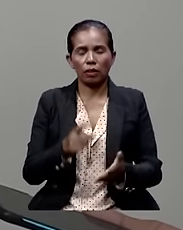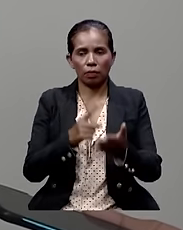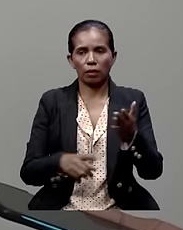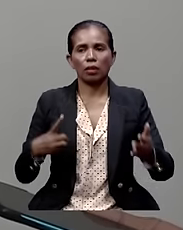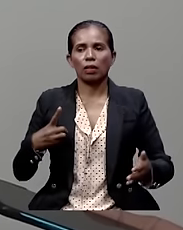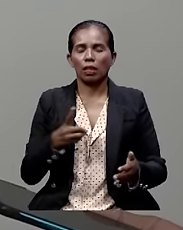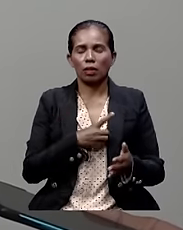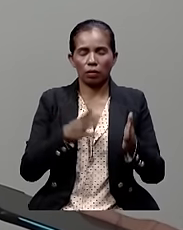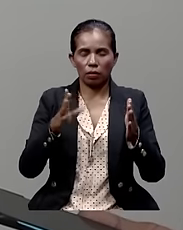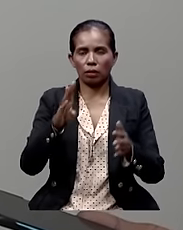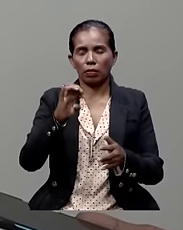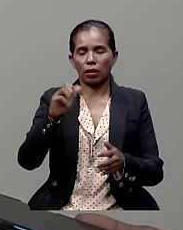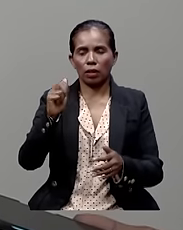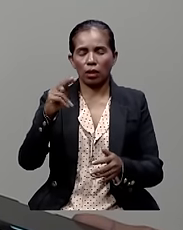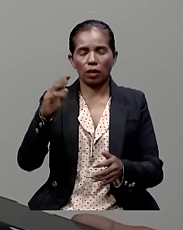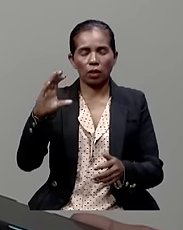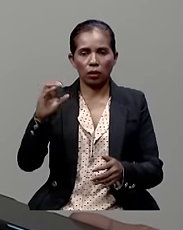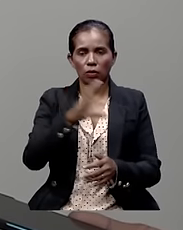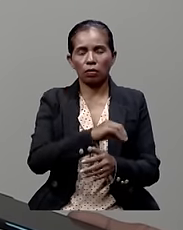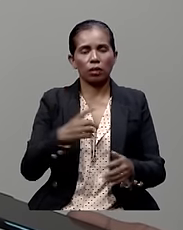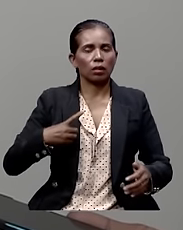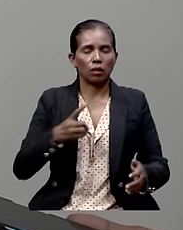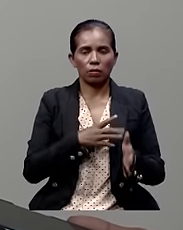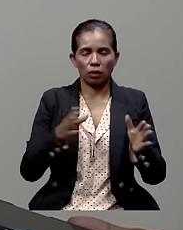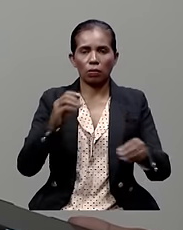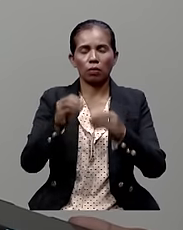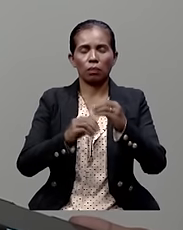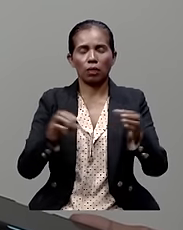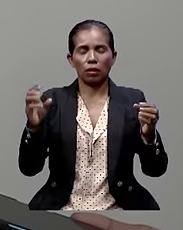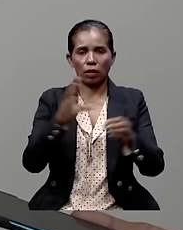deputado Bianco Colia, como deputado Celo, liga o assunto de